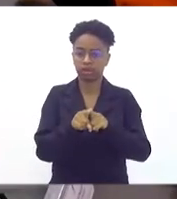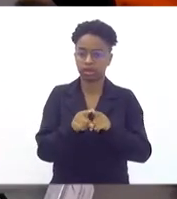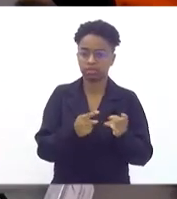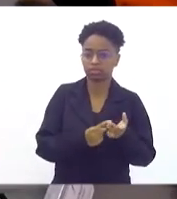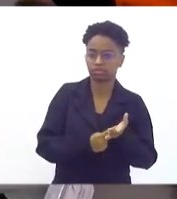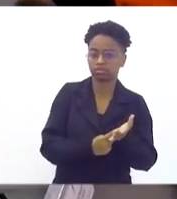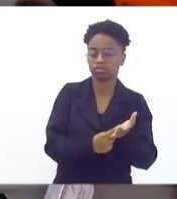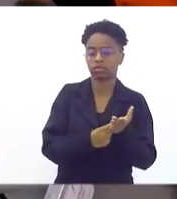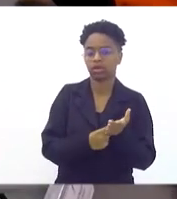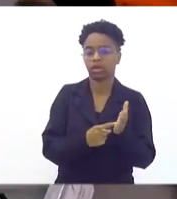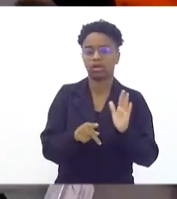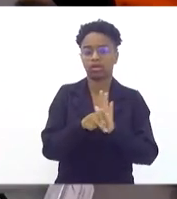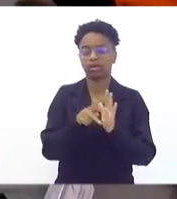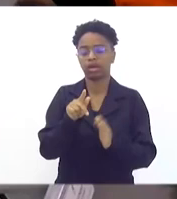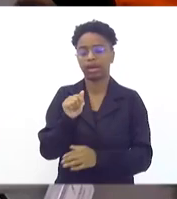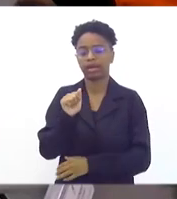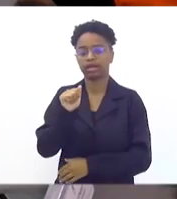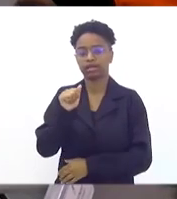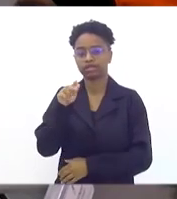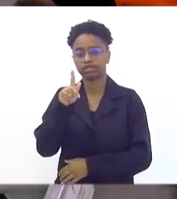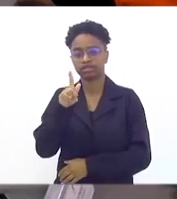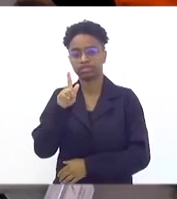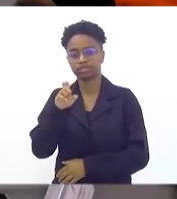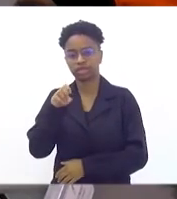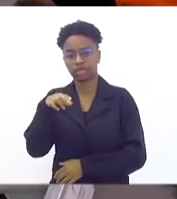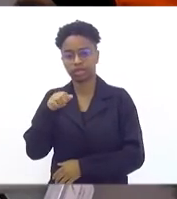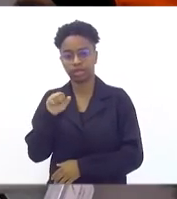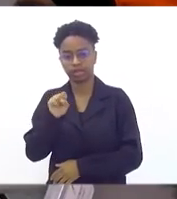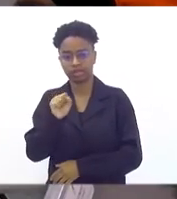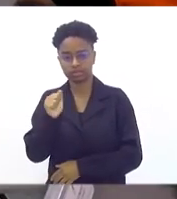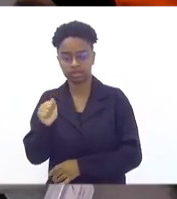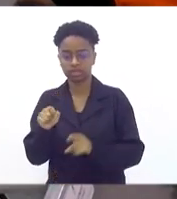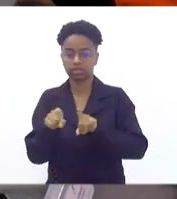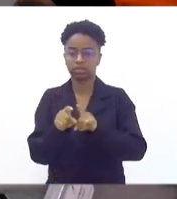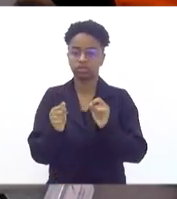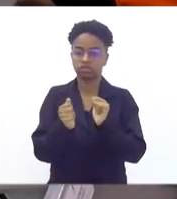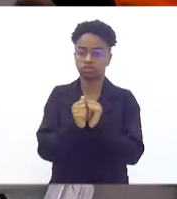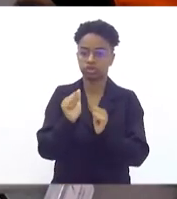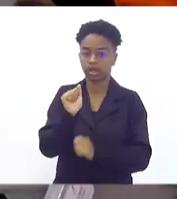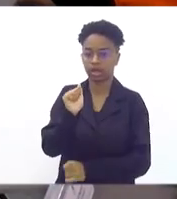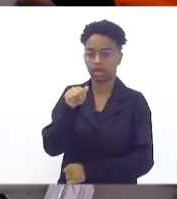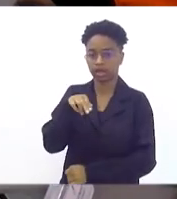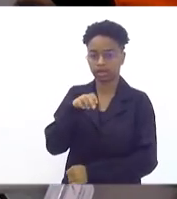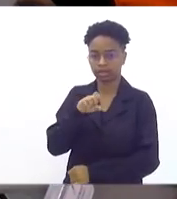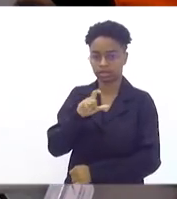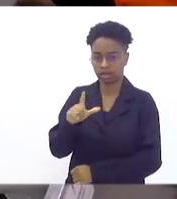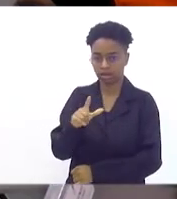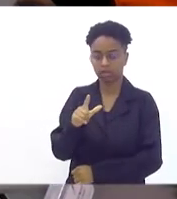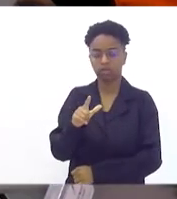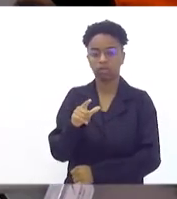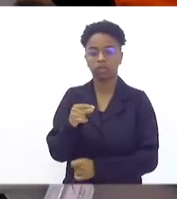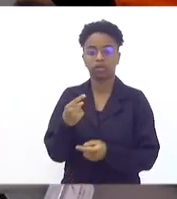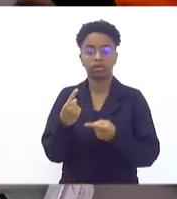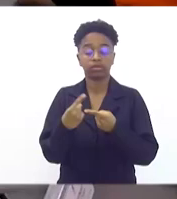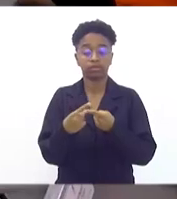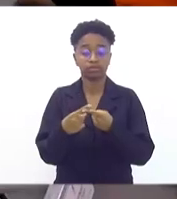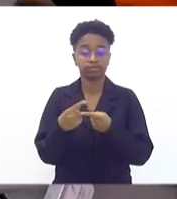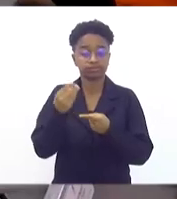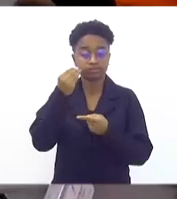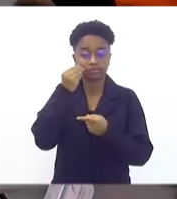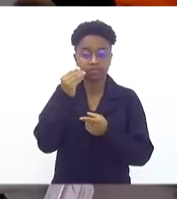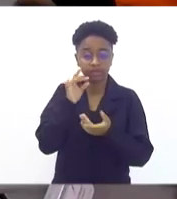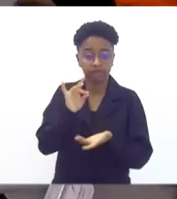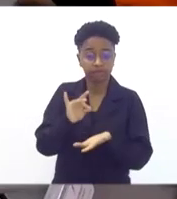da agenezer com anel para que a genesa também que assim como há em outros estados e genésia possa